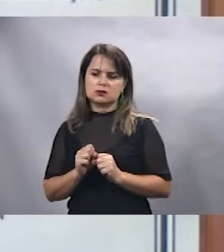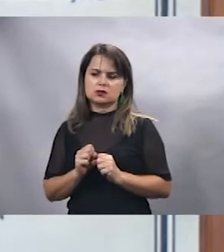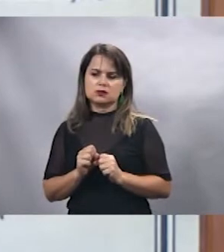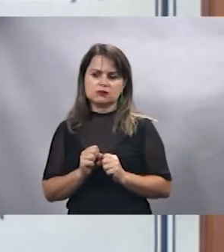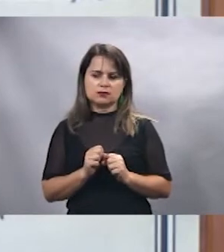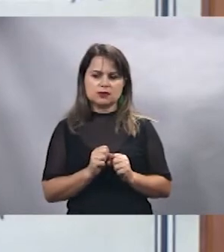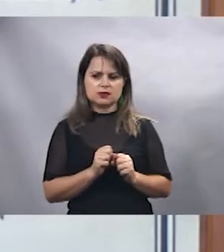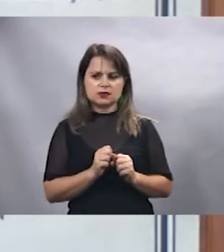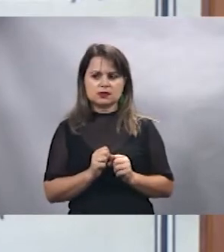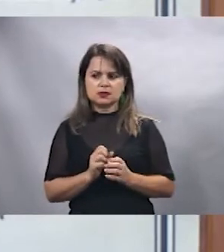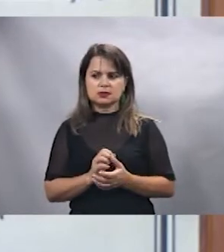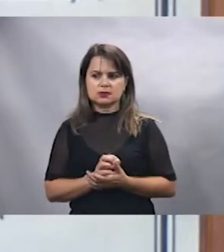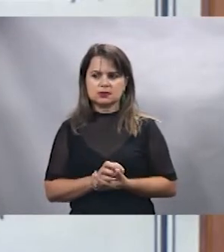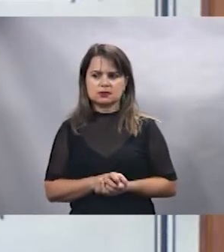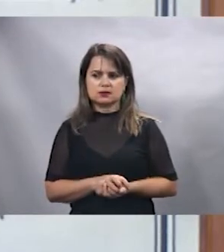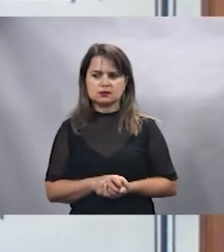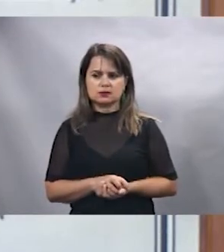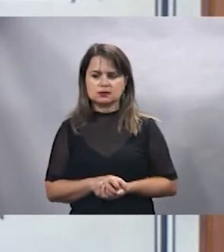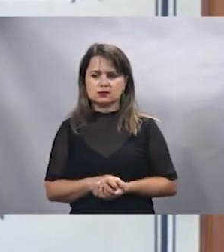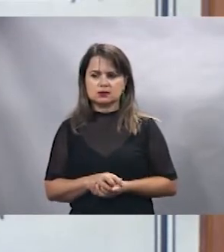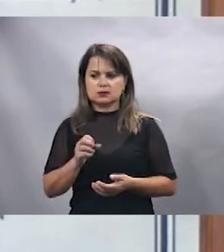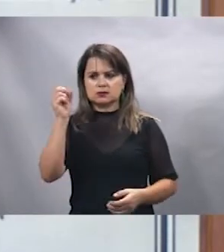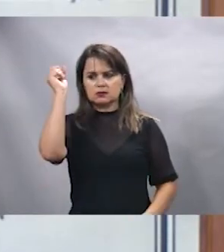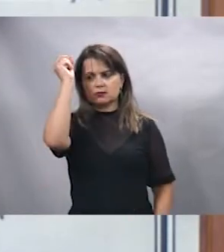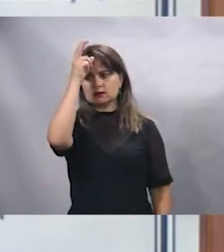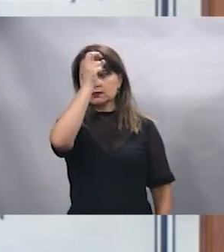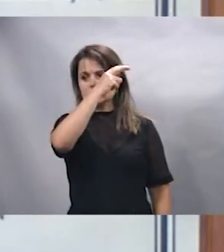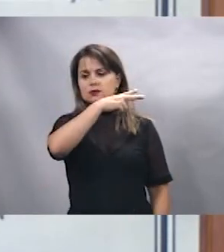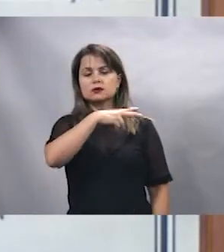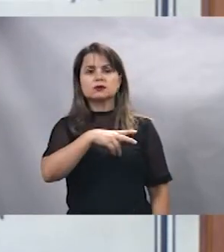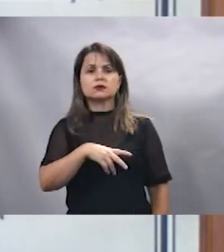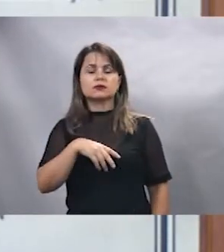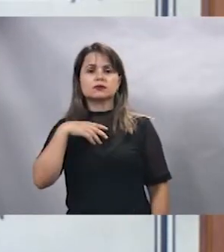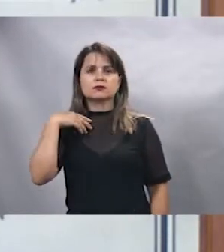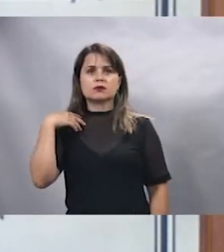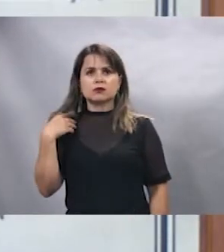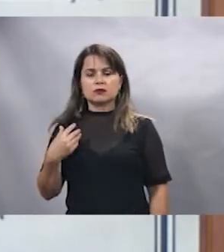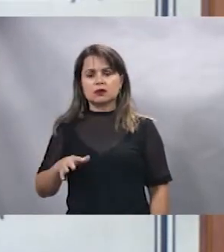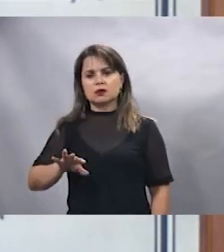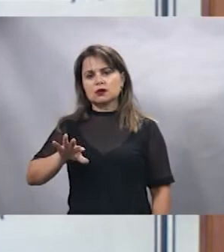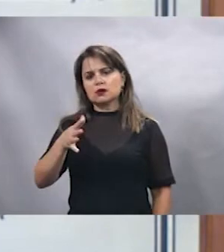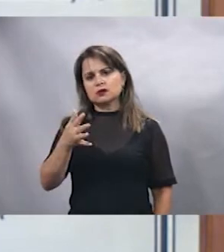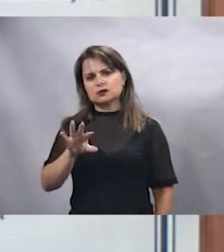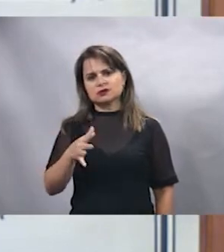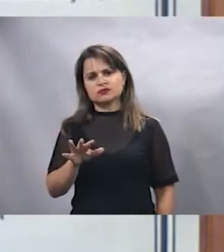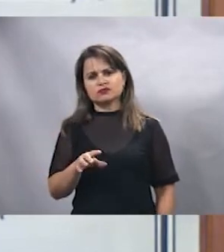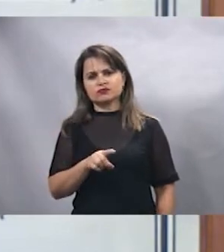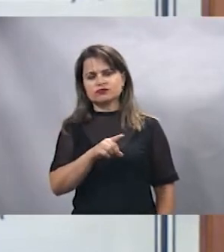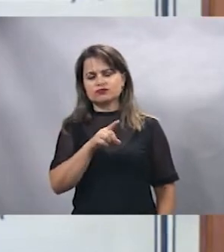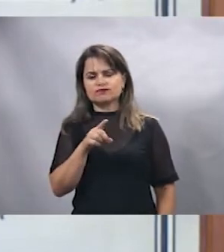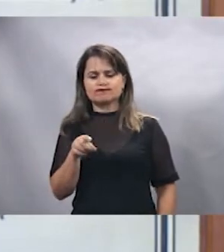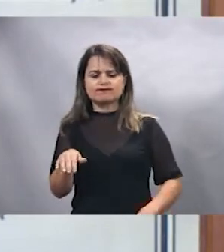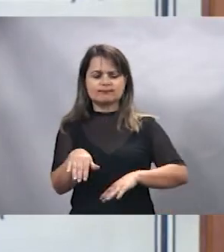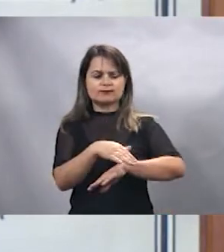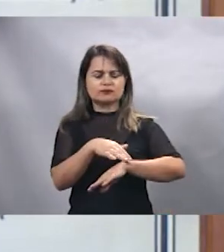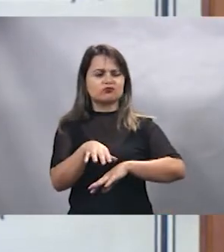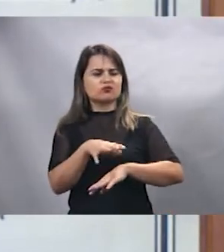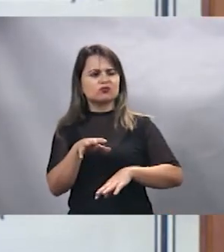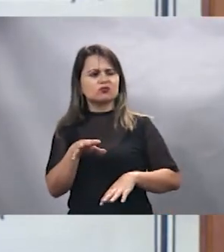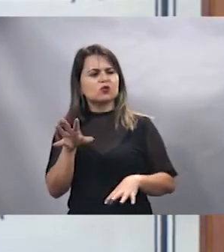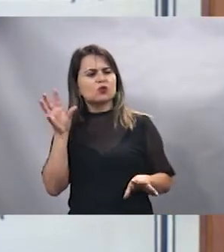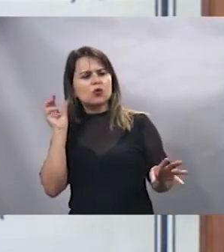isso Visa acabar muitas vezes com boataria Às vezes você tá na rua e ouvi ó tá uma empresa tá